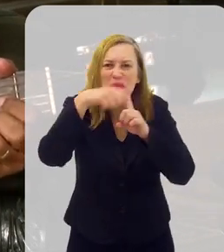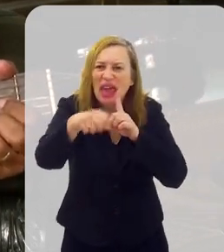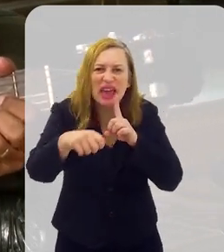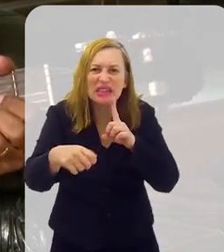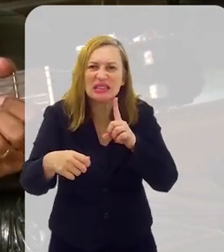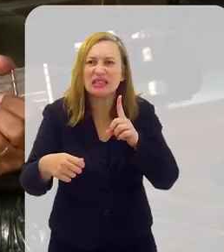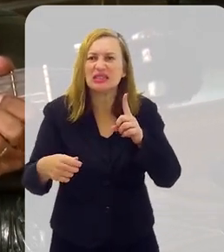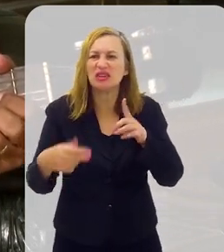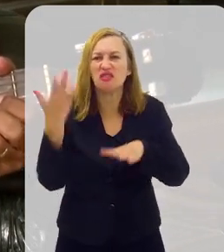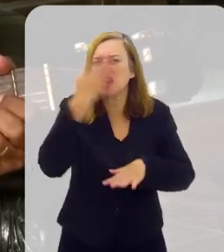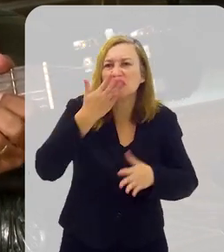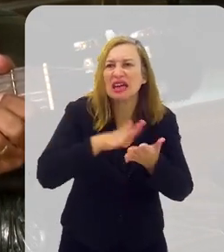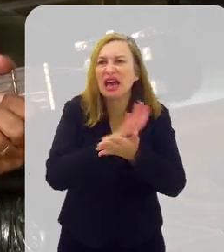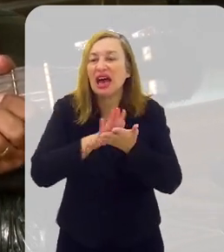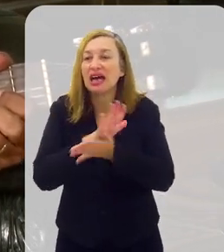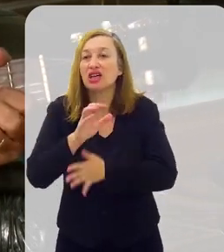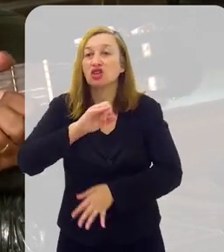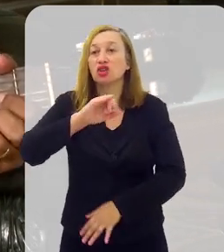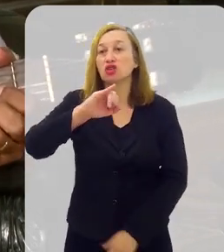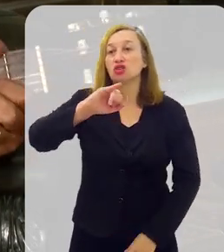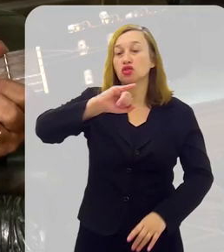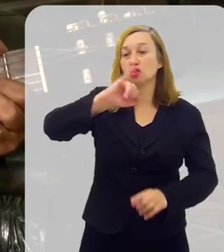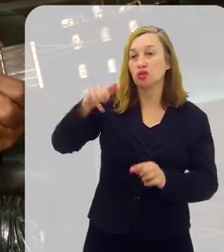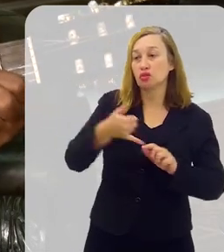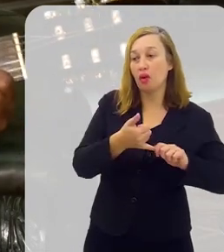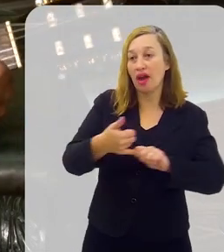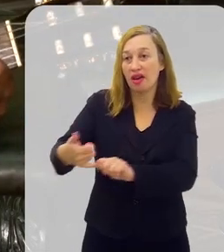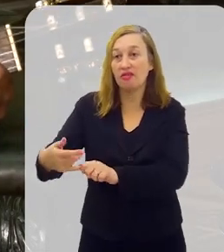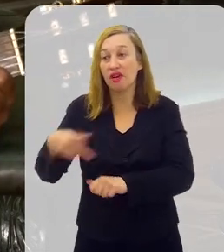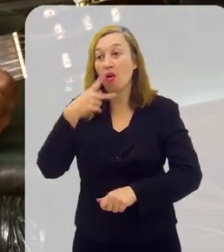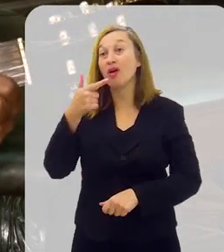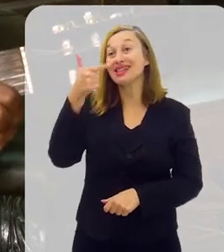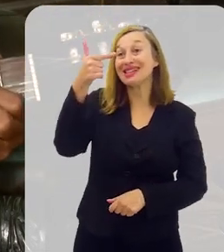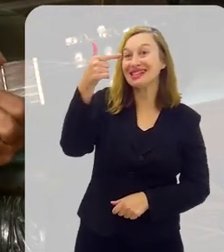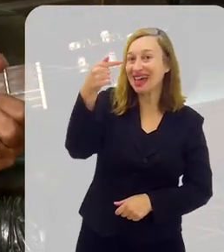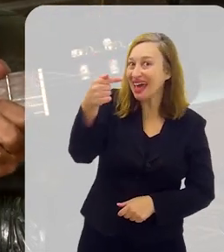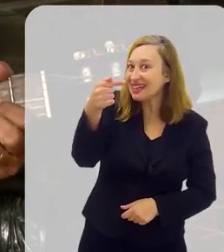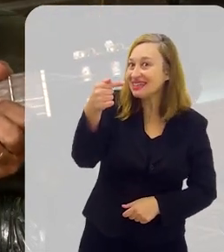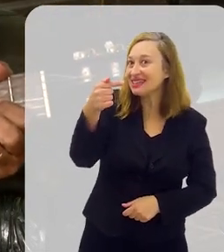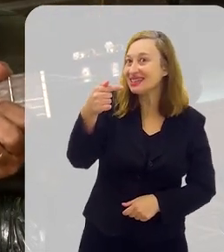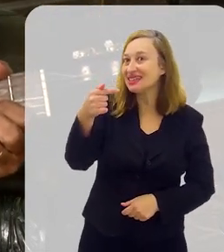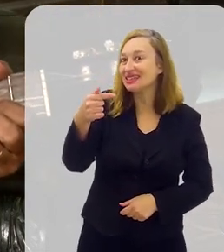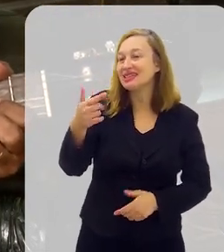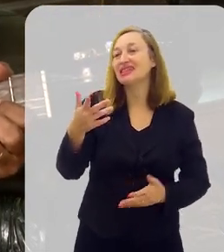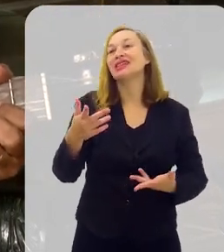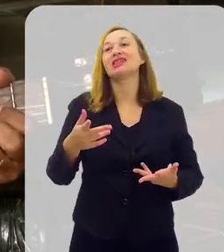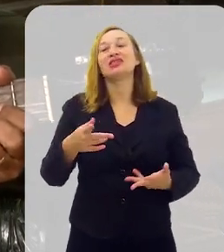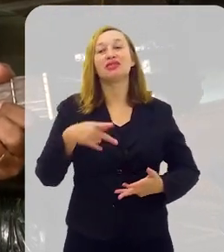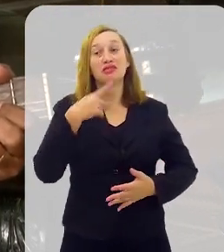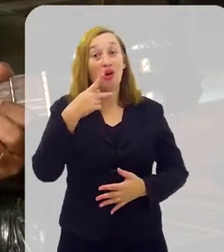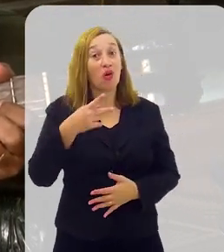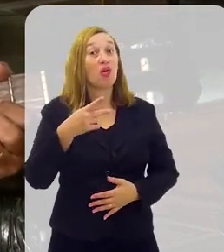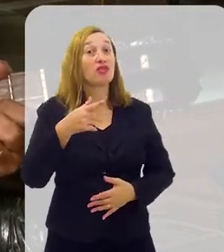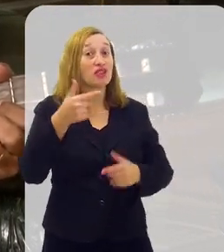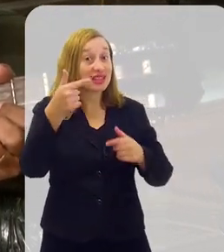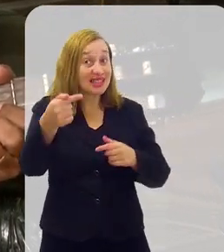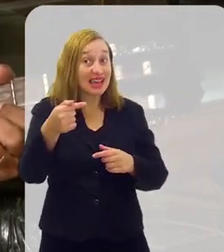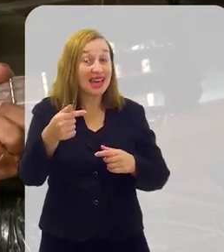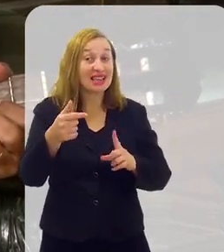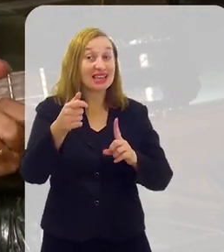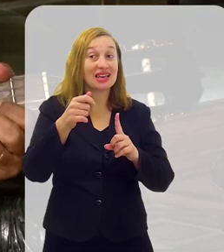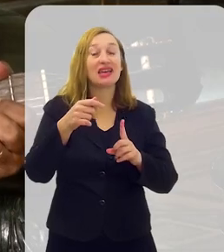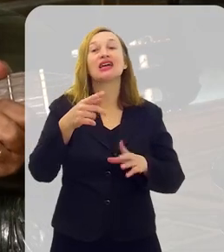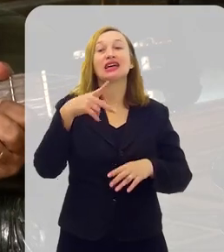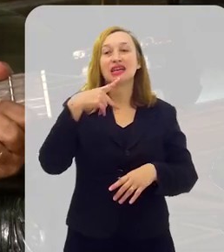Jericó, tem um dos soldados que fala, pô, mas nós já rodamos 6 vezes e nada acontece. E aí Josué fala,